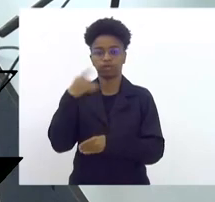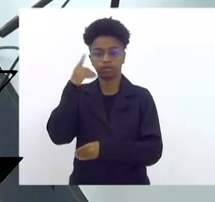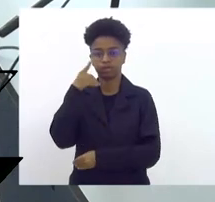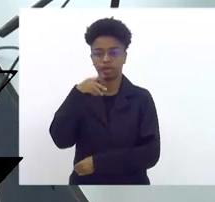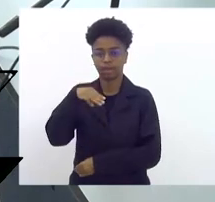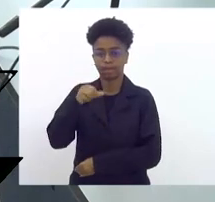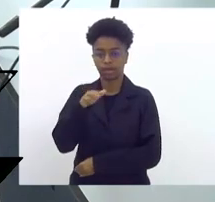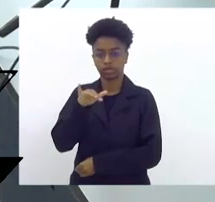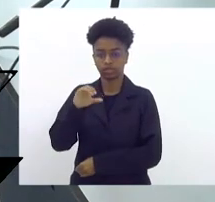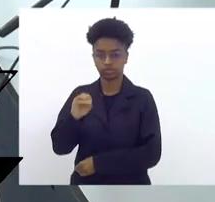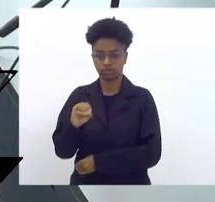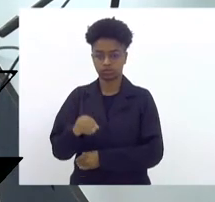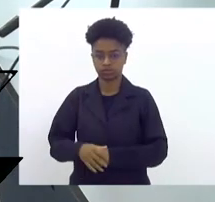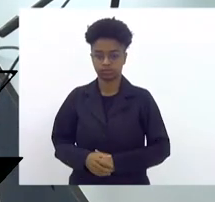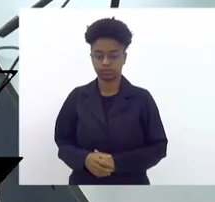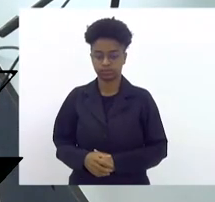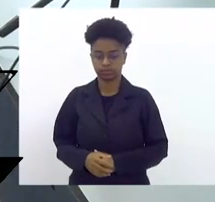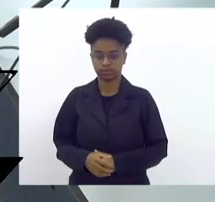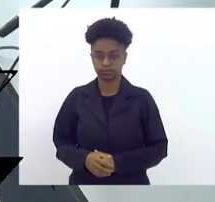Márcio Gualberto